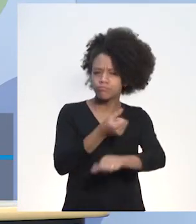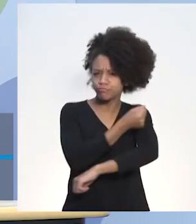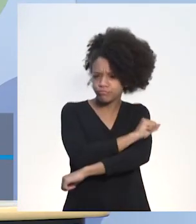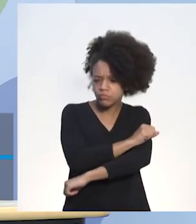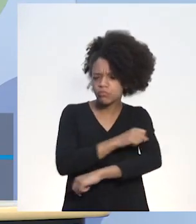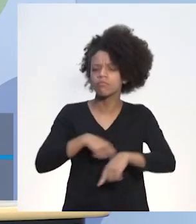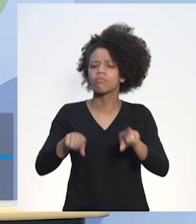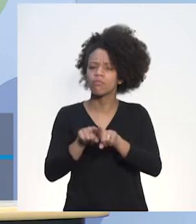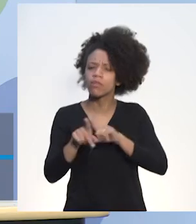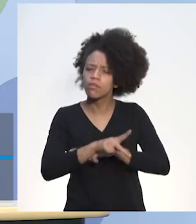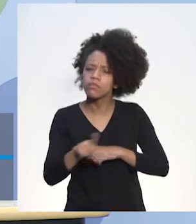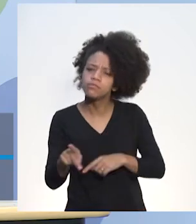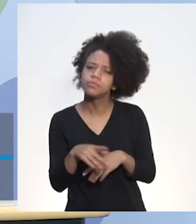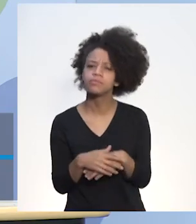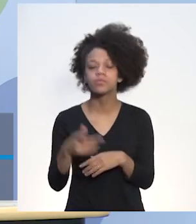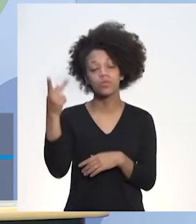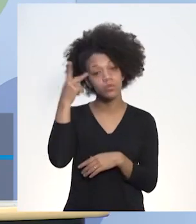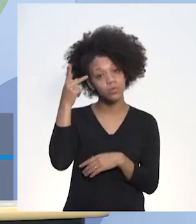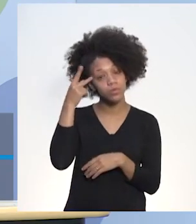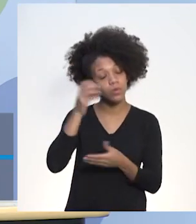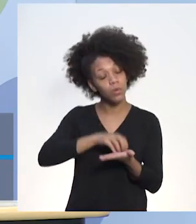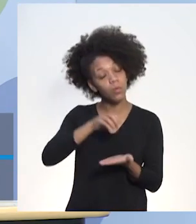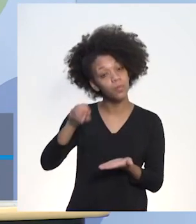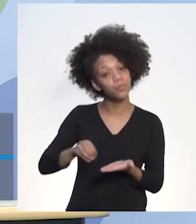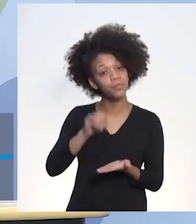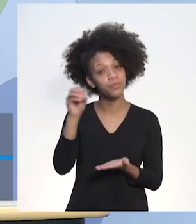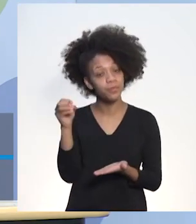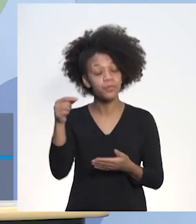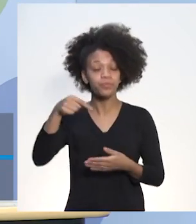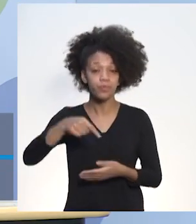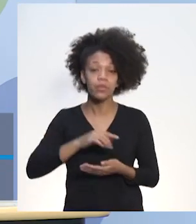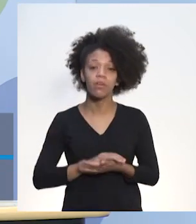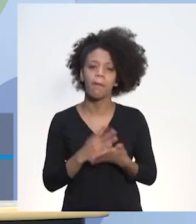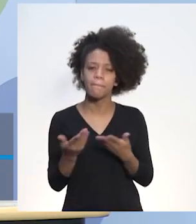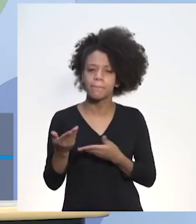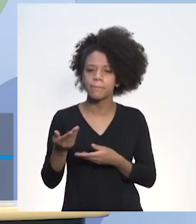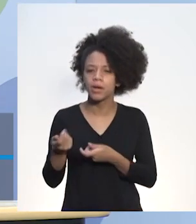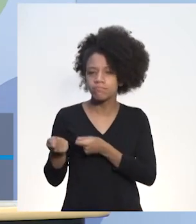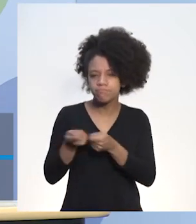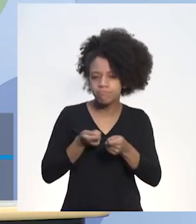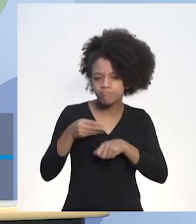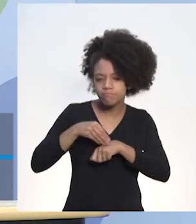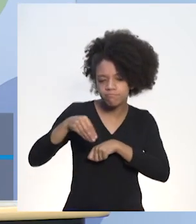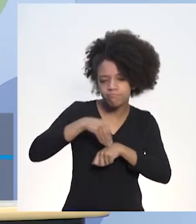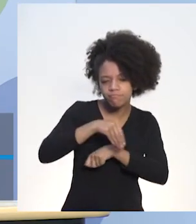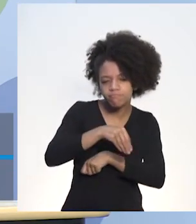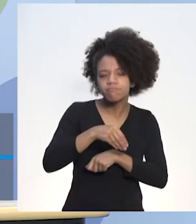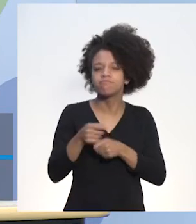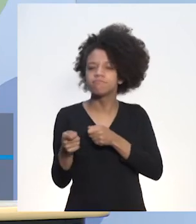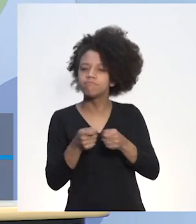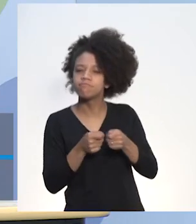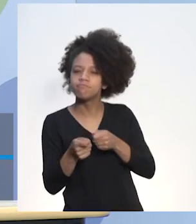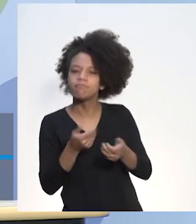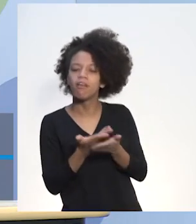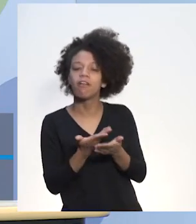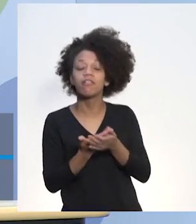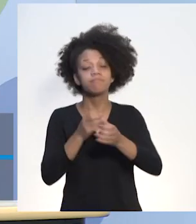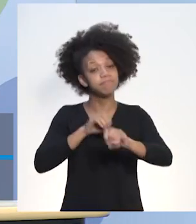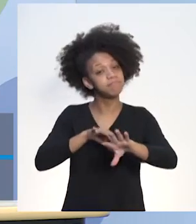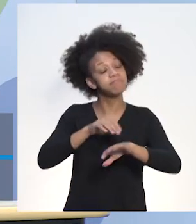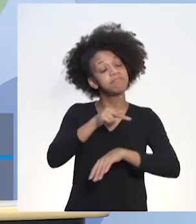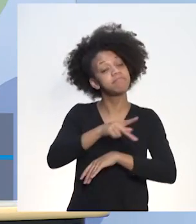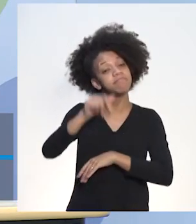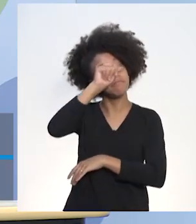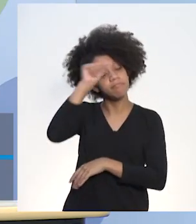Mídias e Educação de São Paulo. Vou estar aqui observando, e mediando essa aula da professora Alessandra e